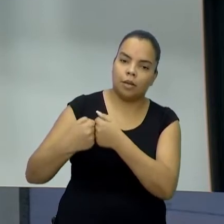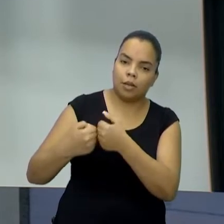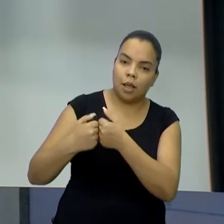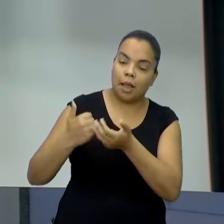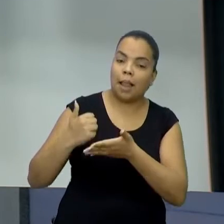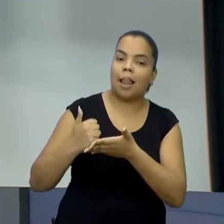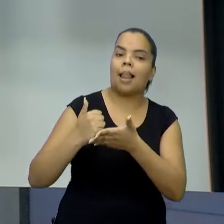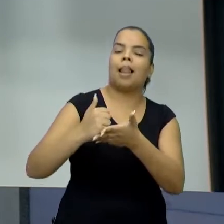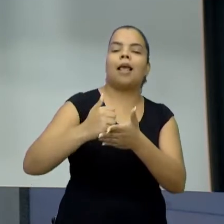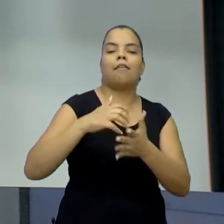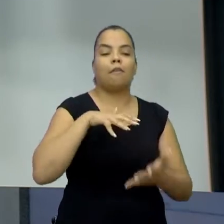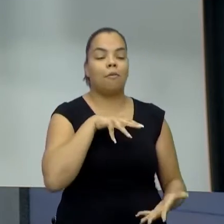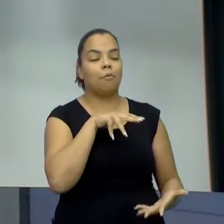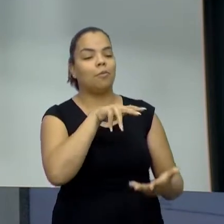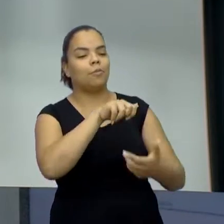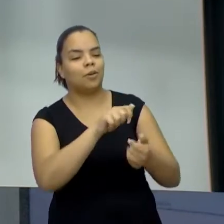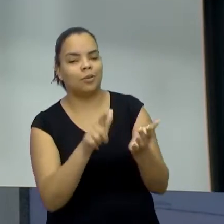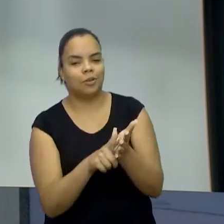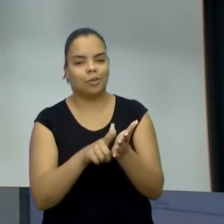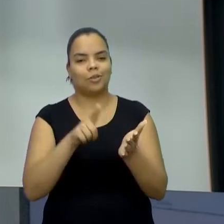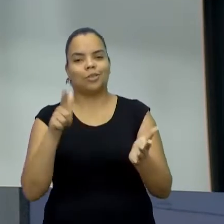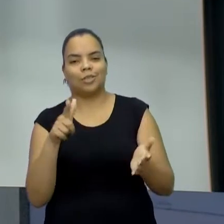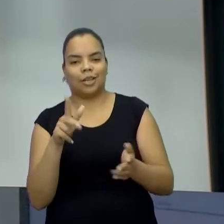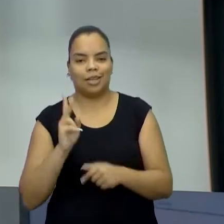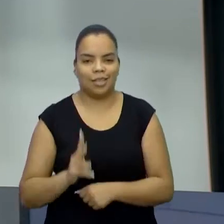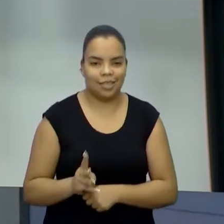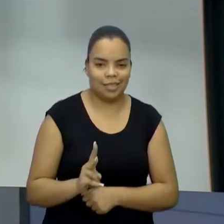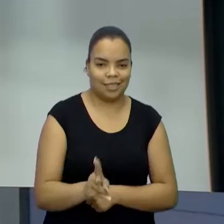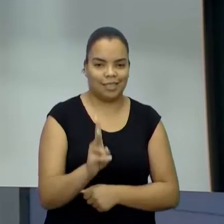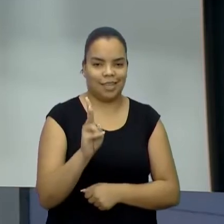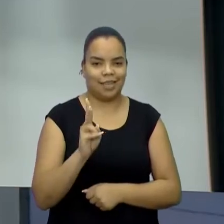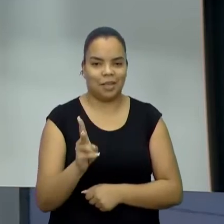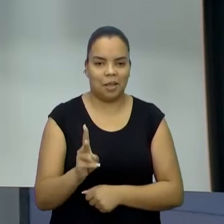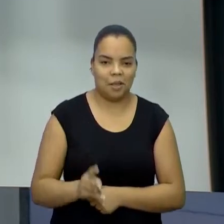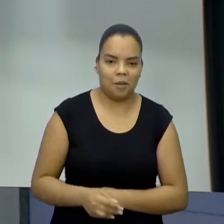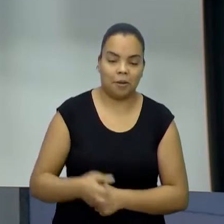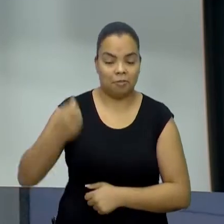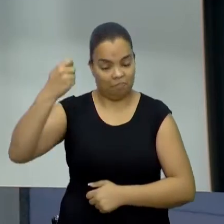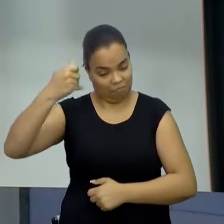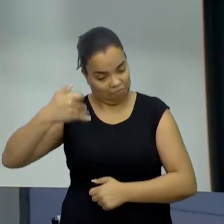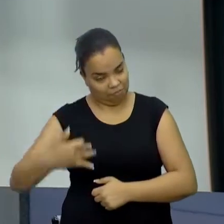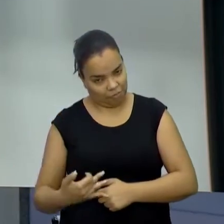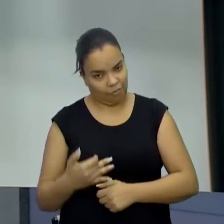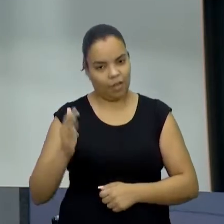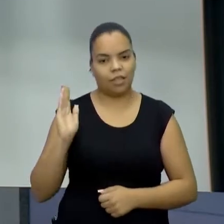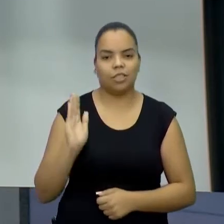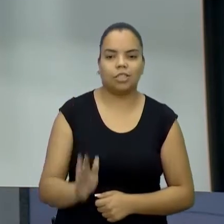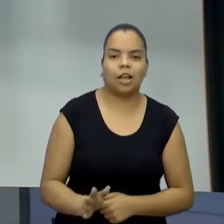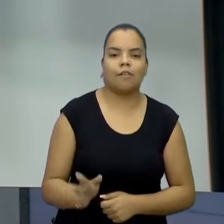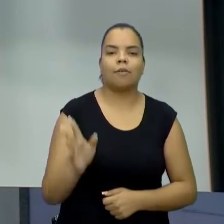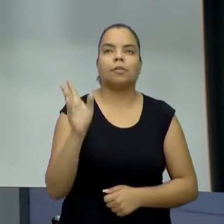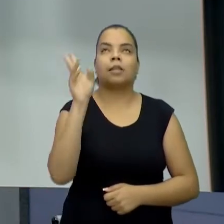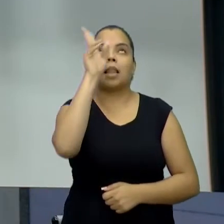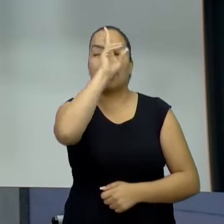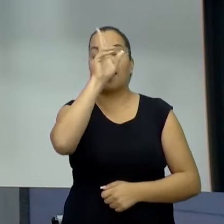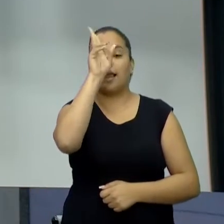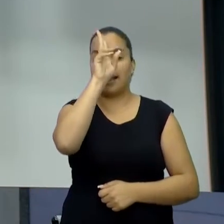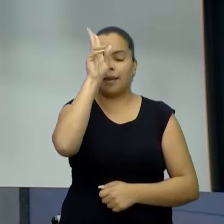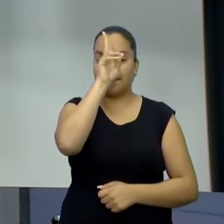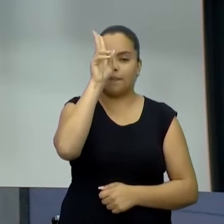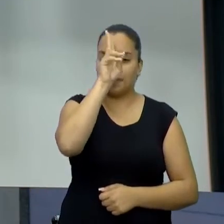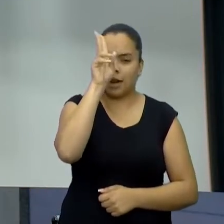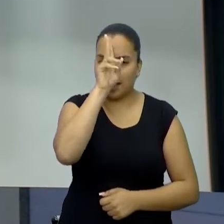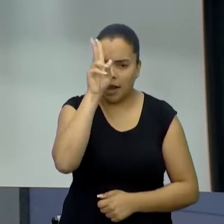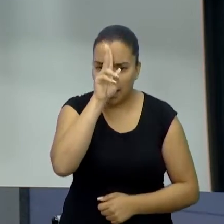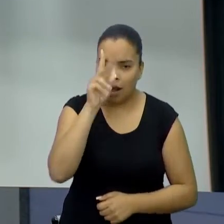mundo do jornalismo sempre. Então, feita toda essa descrição, vamos reviver aí,